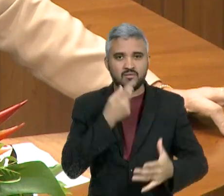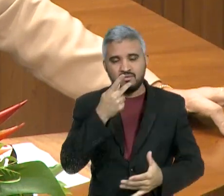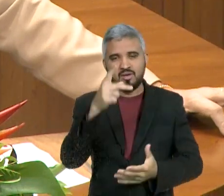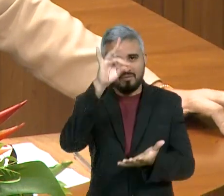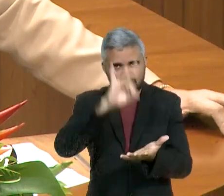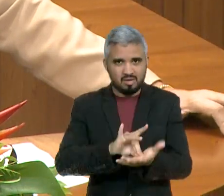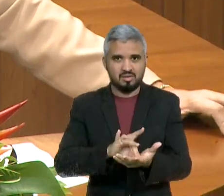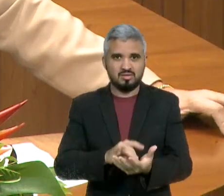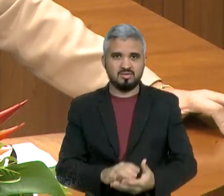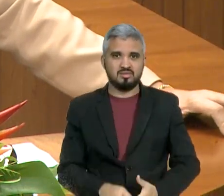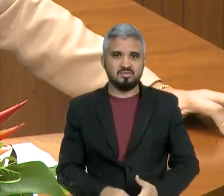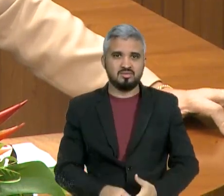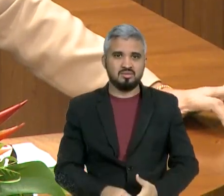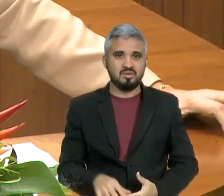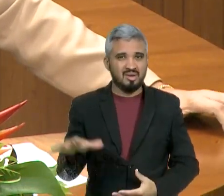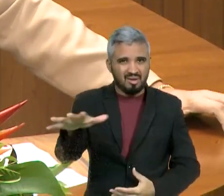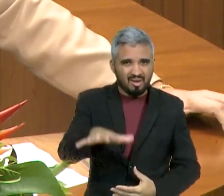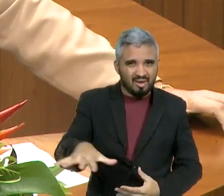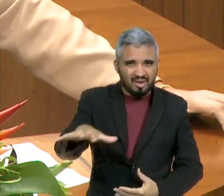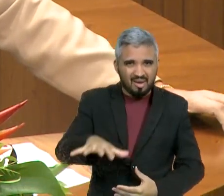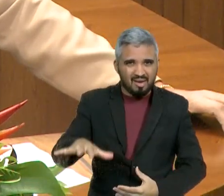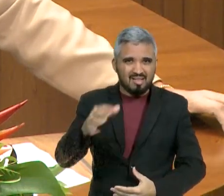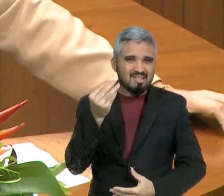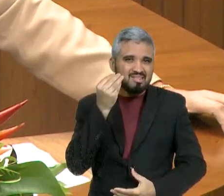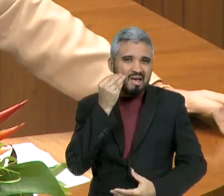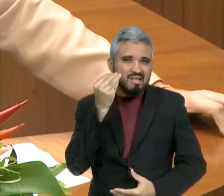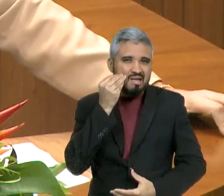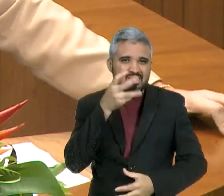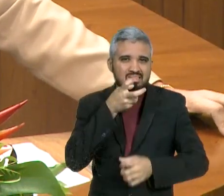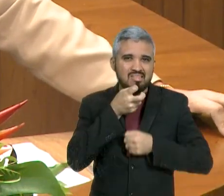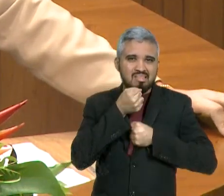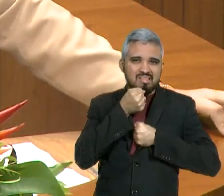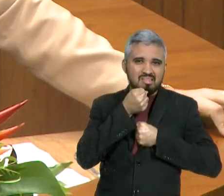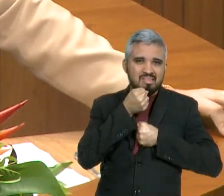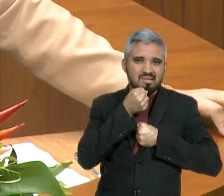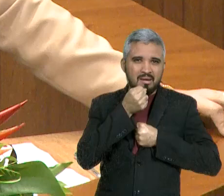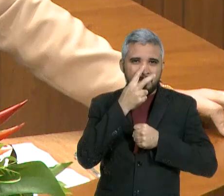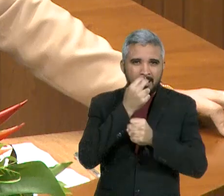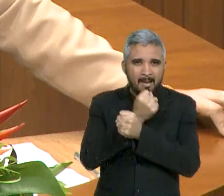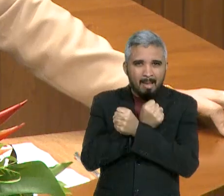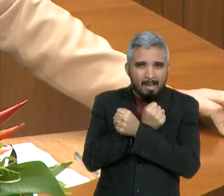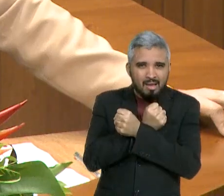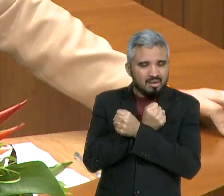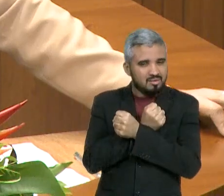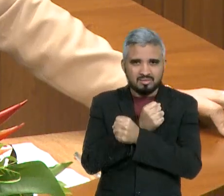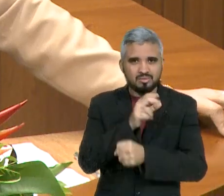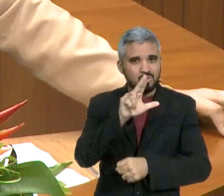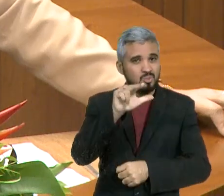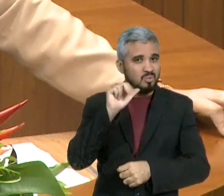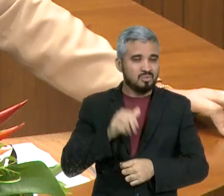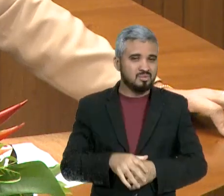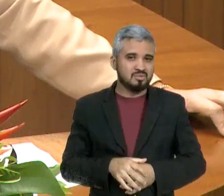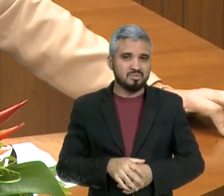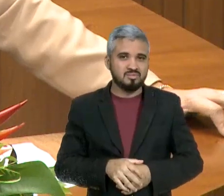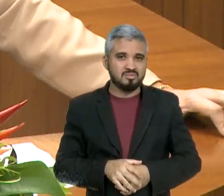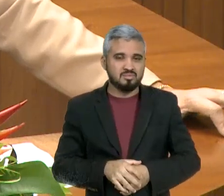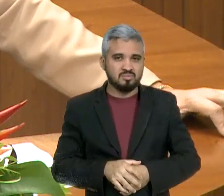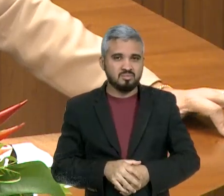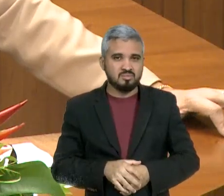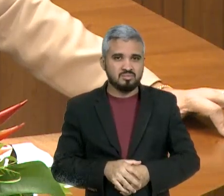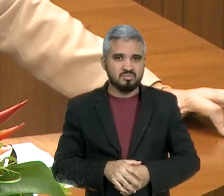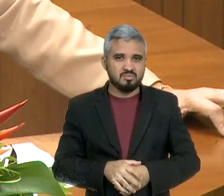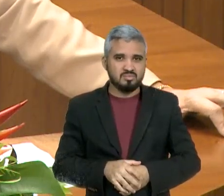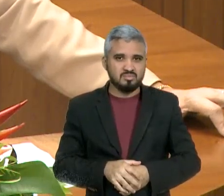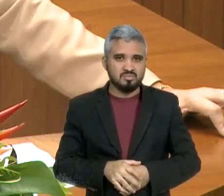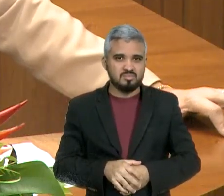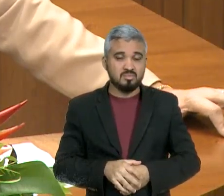Querem nos amordaçar? Só quem pode nos calar e a